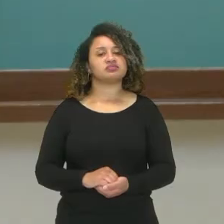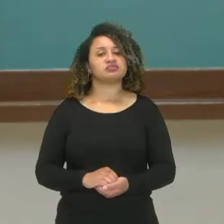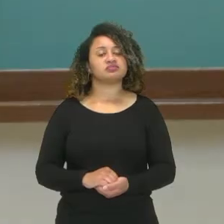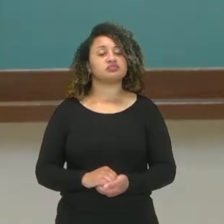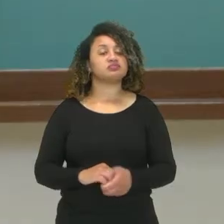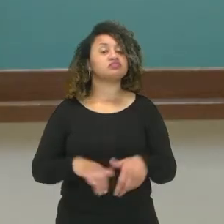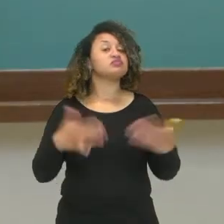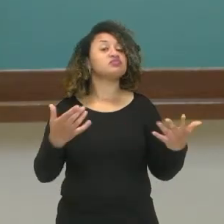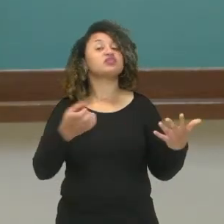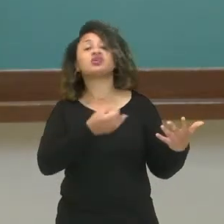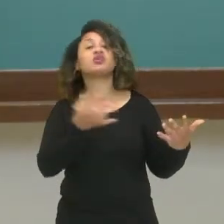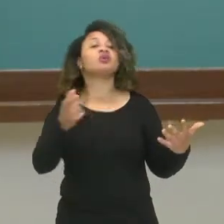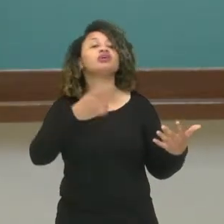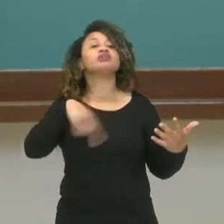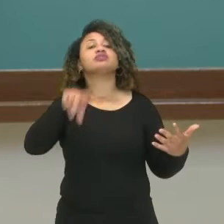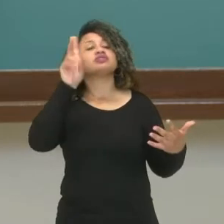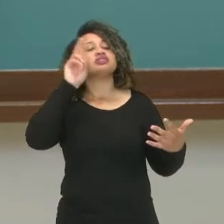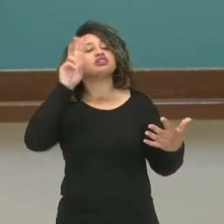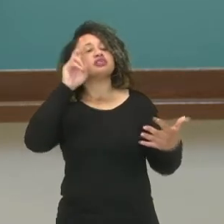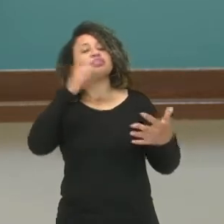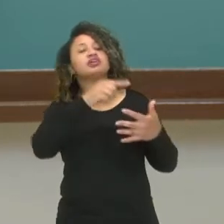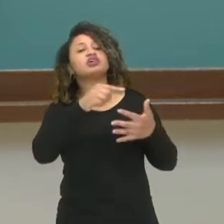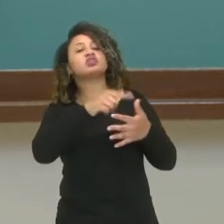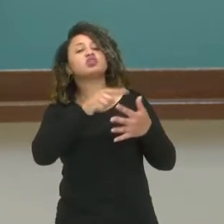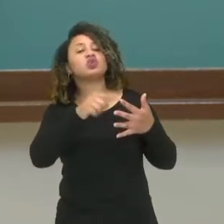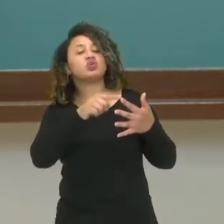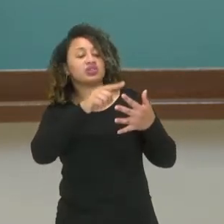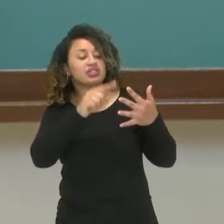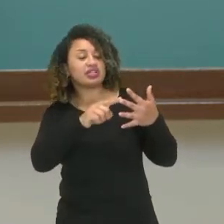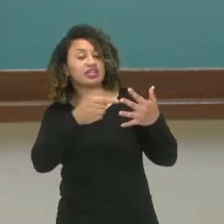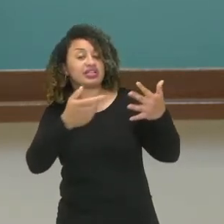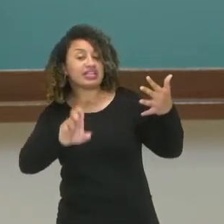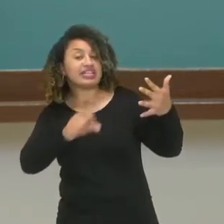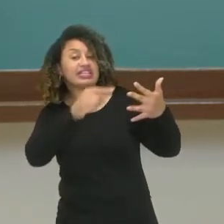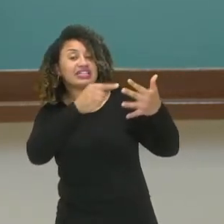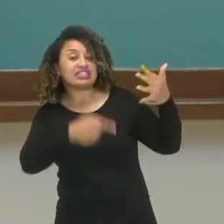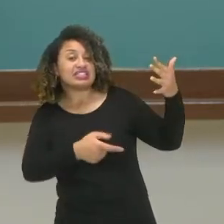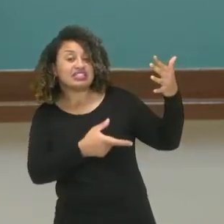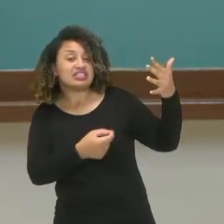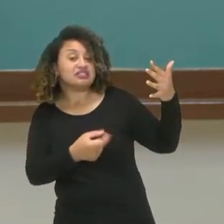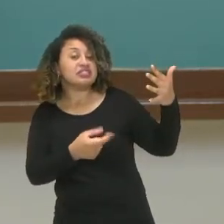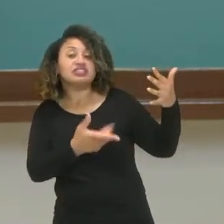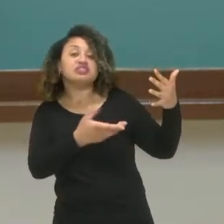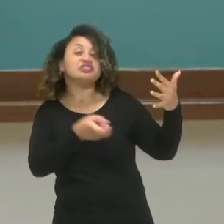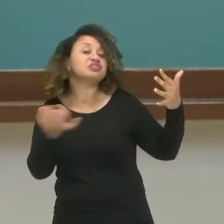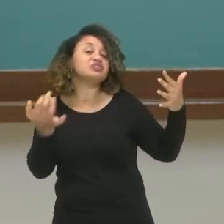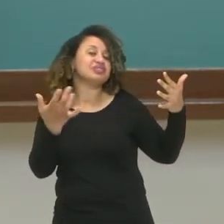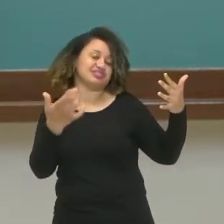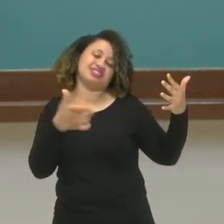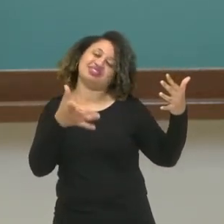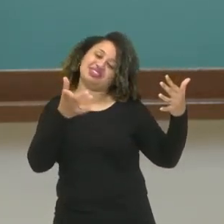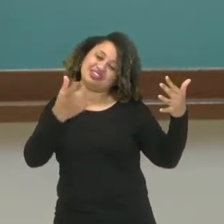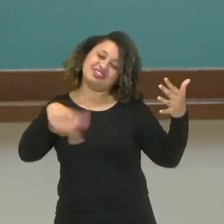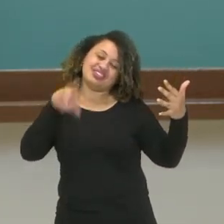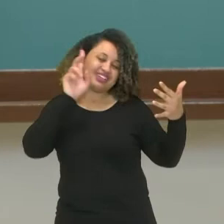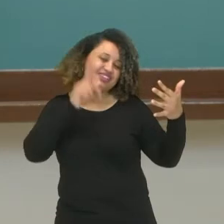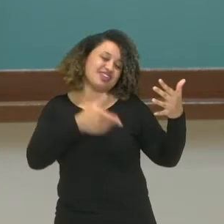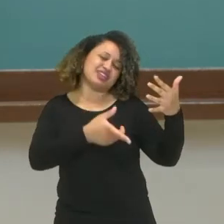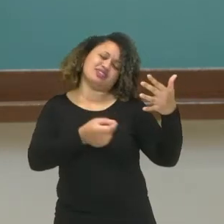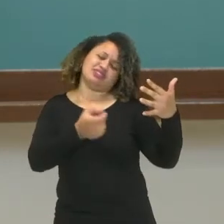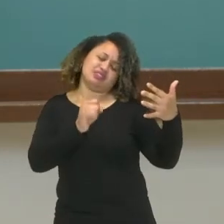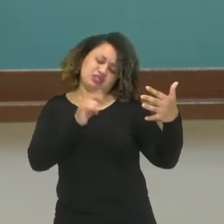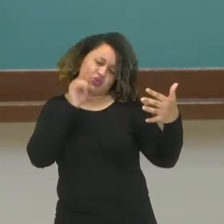E aí, quantos vocês lembraram? 2, 3, 15, 20? Eu queria que fosse 20. Se for 20, está